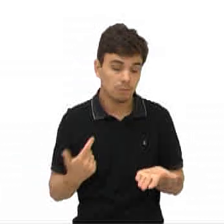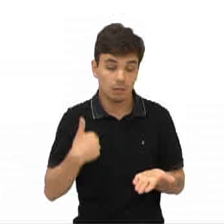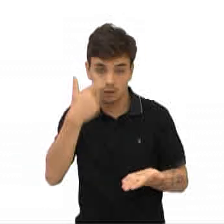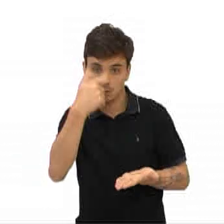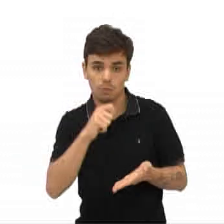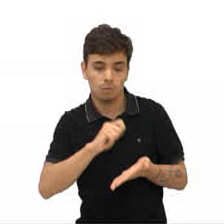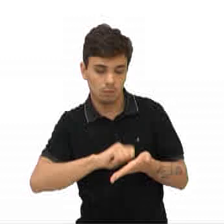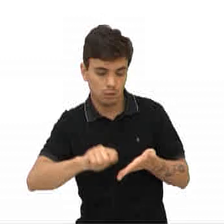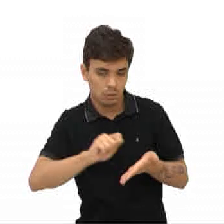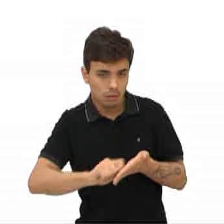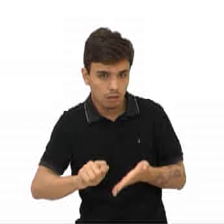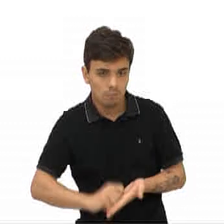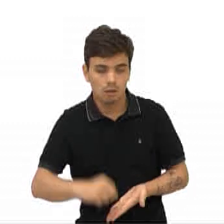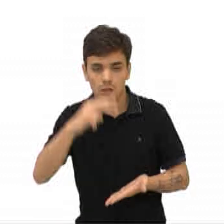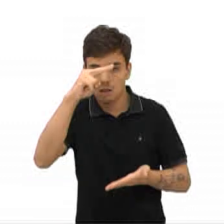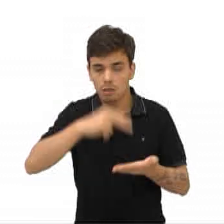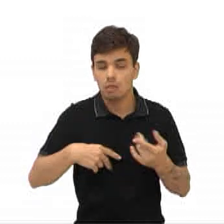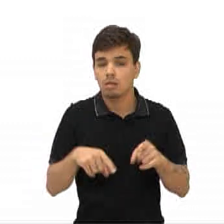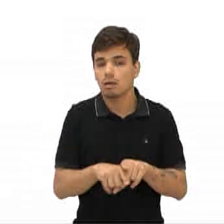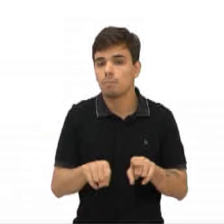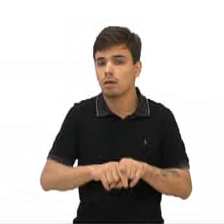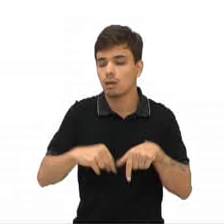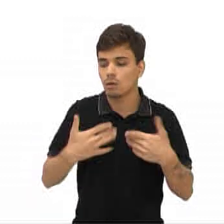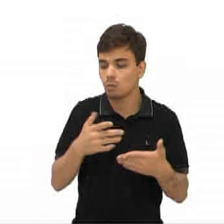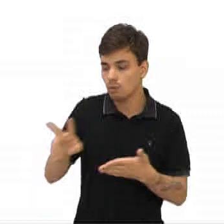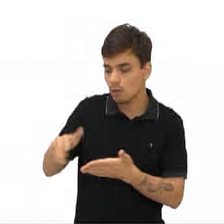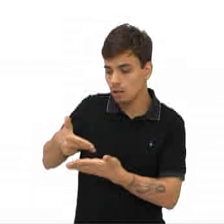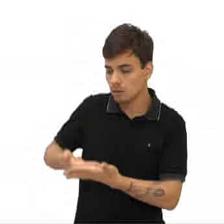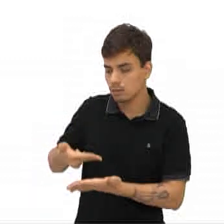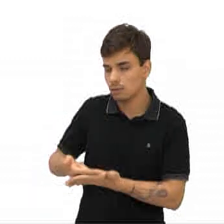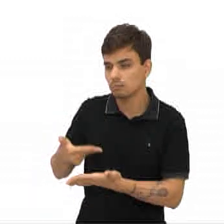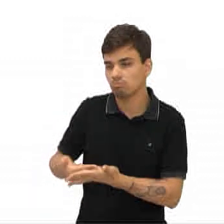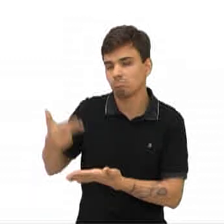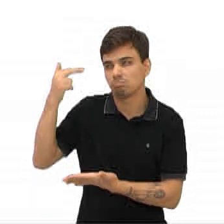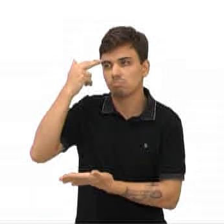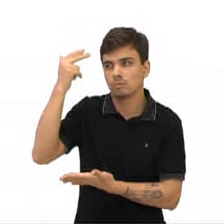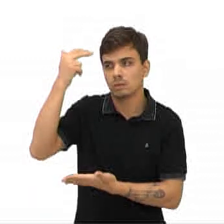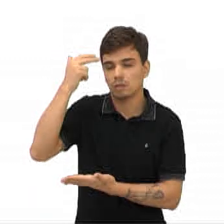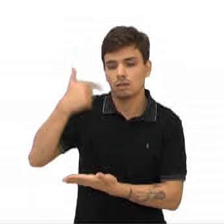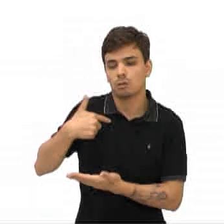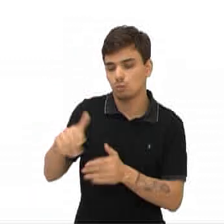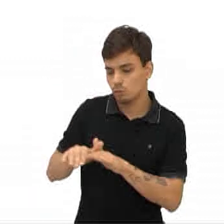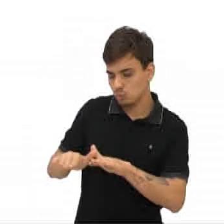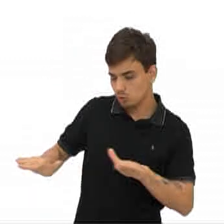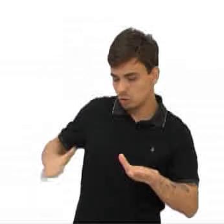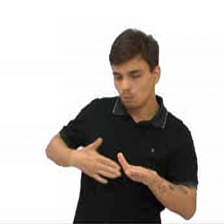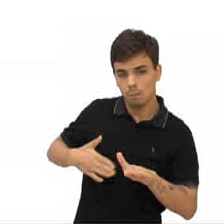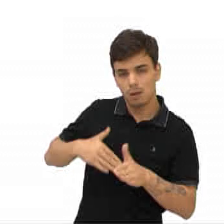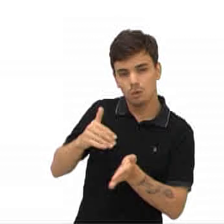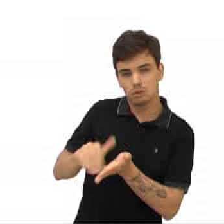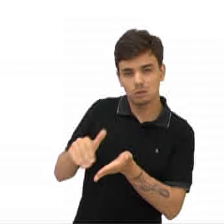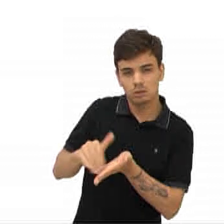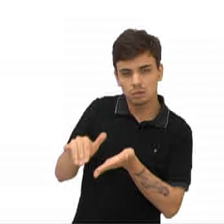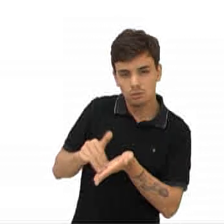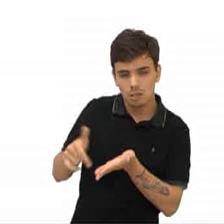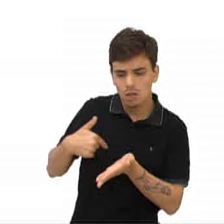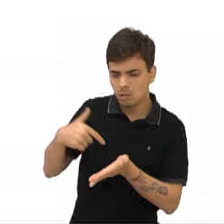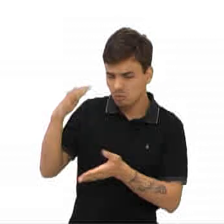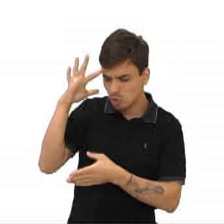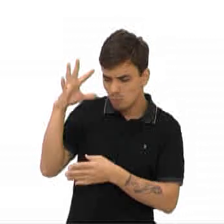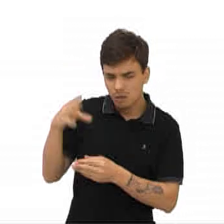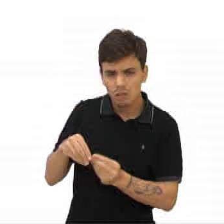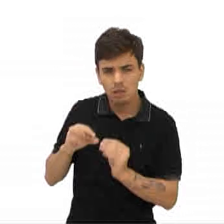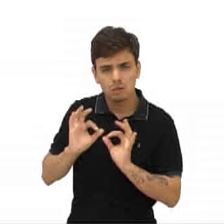escrevia tentando entender a vida, enquanto ela deitada, serena no chão do meu escritório, parecia ter seu próprio